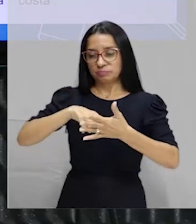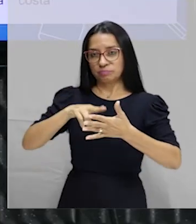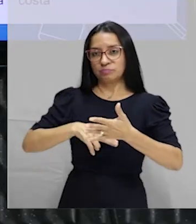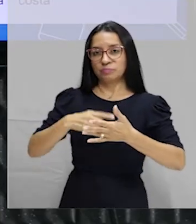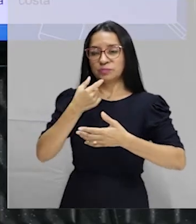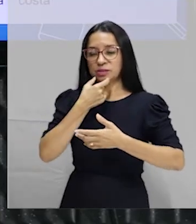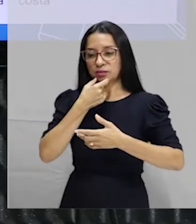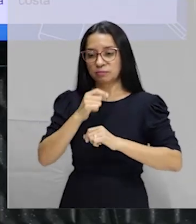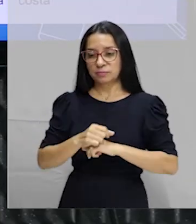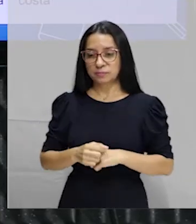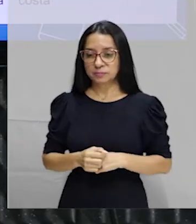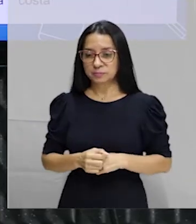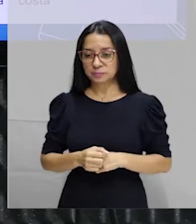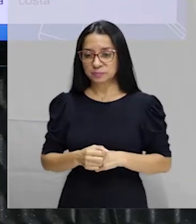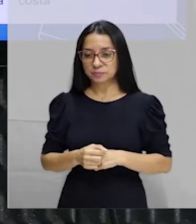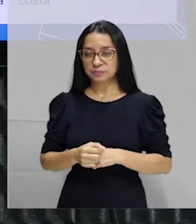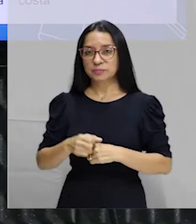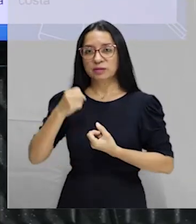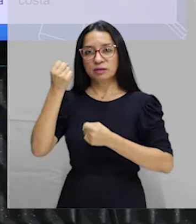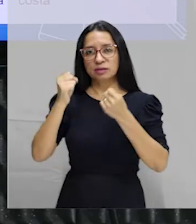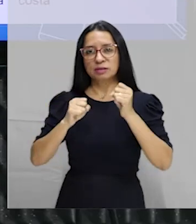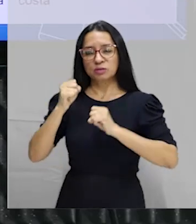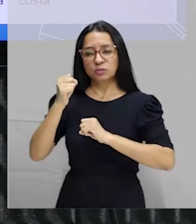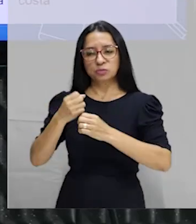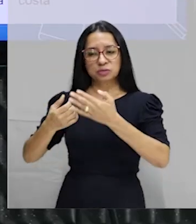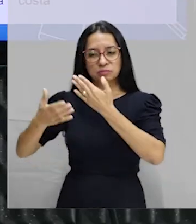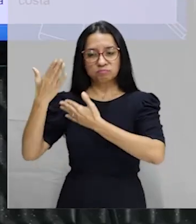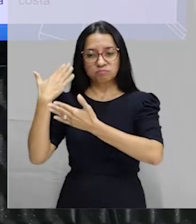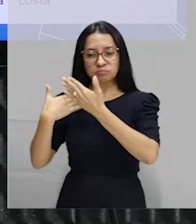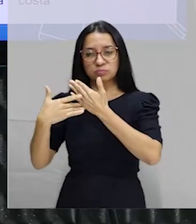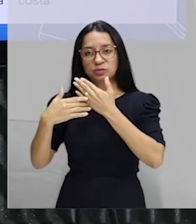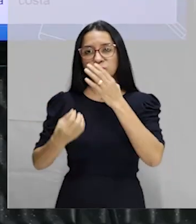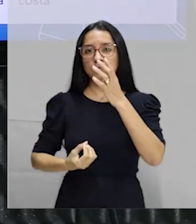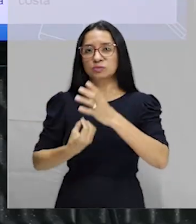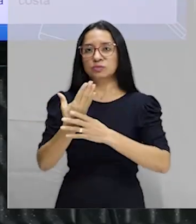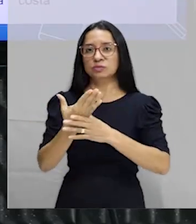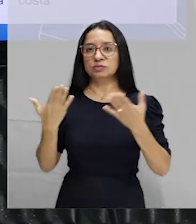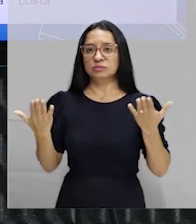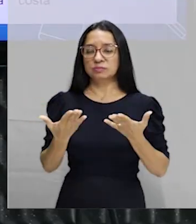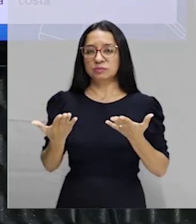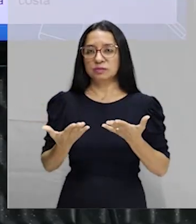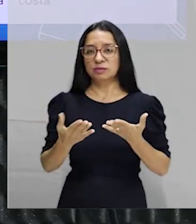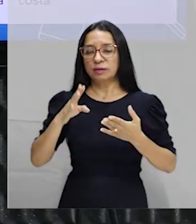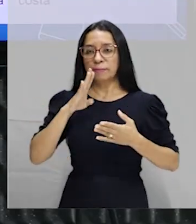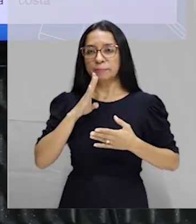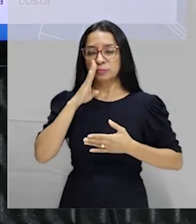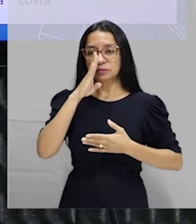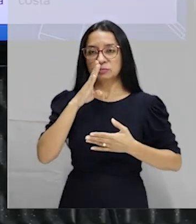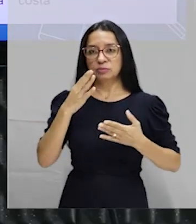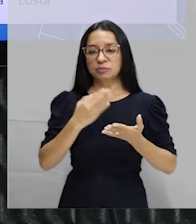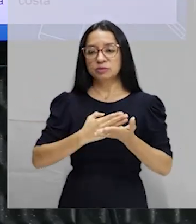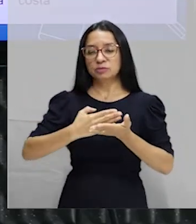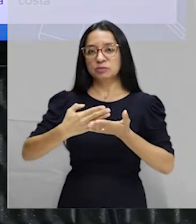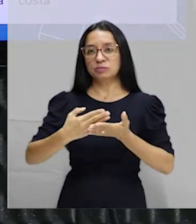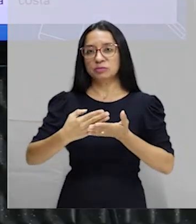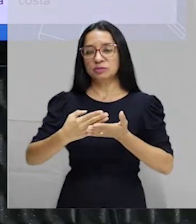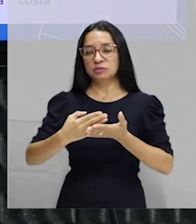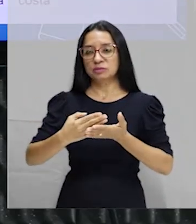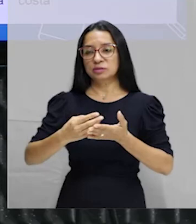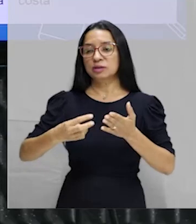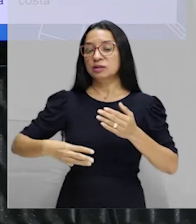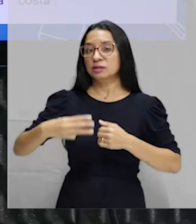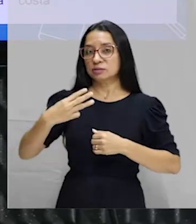indústrias tradicionais, mais antigas, mas surgiu recentemente, tá certo? Principalmente a partir da terceira